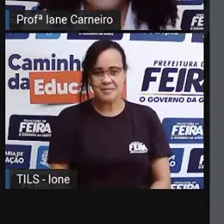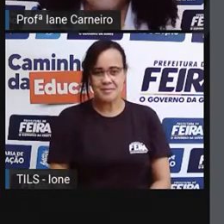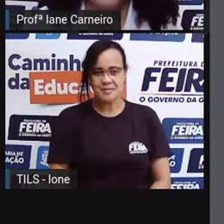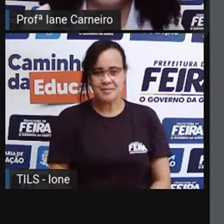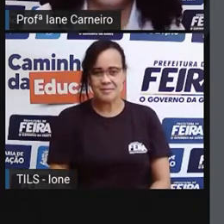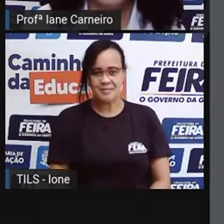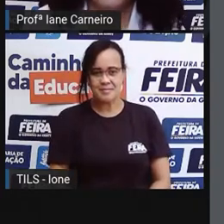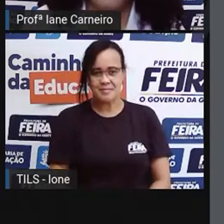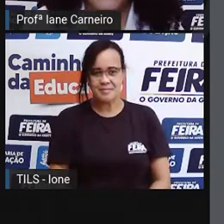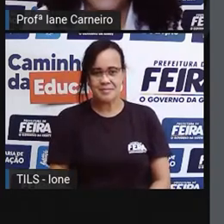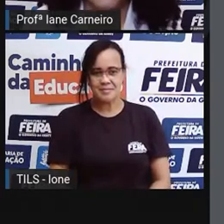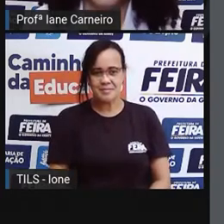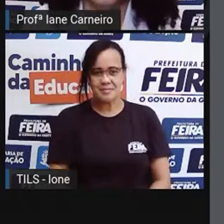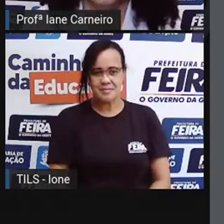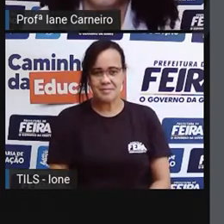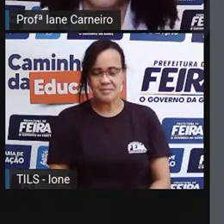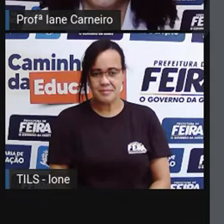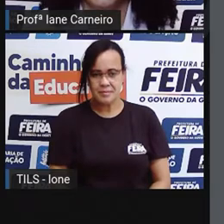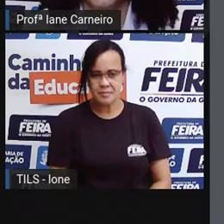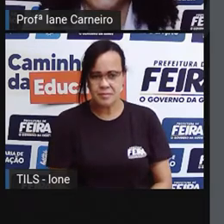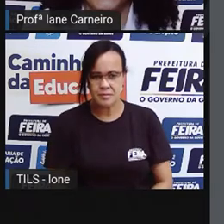não faz mal ser lambareiro.